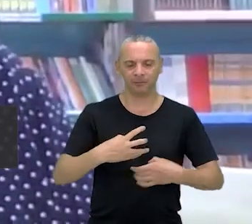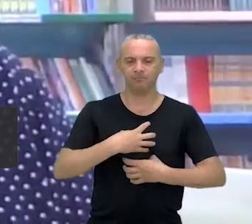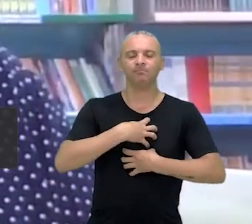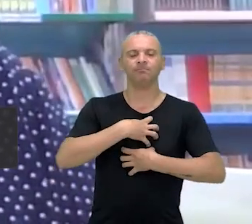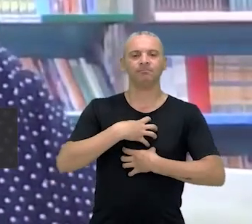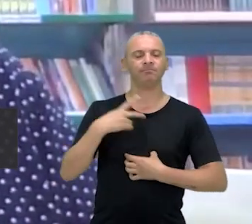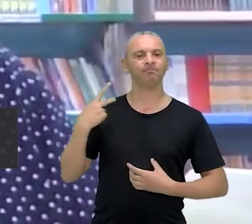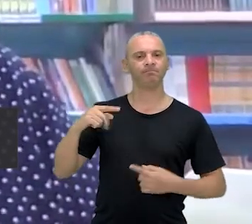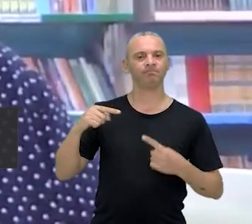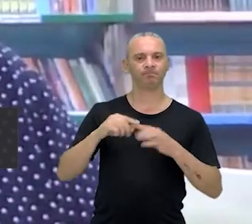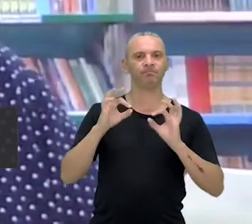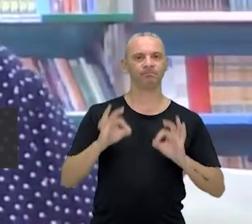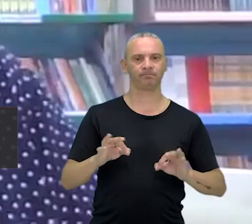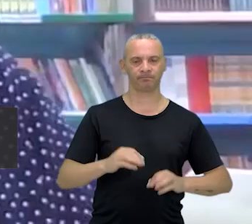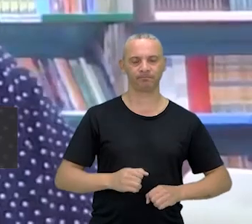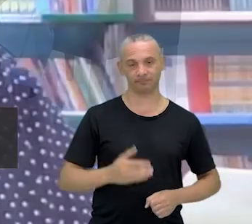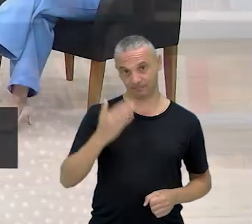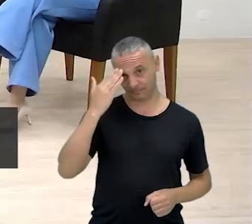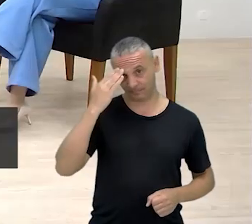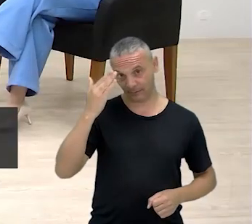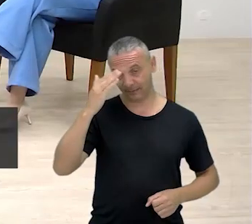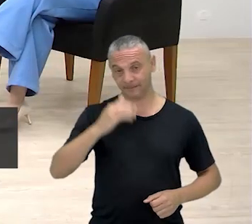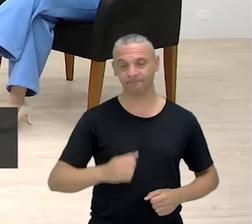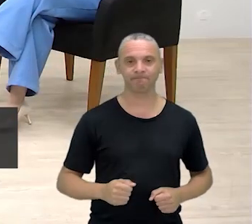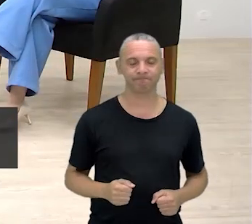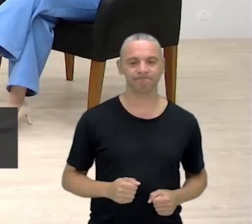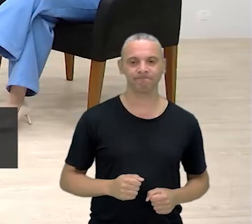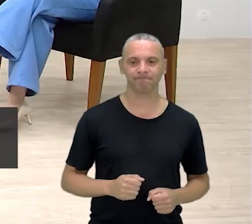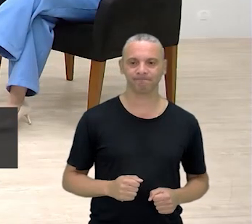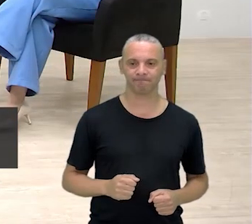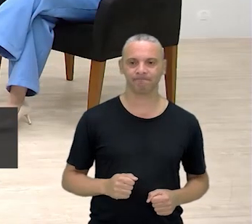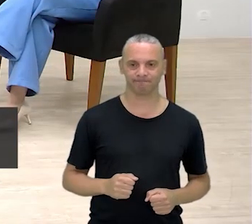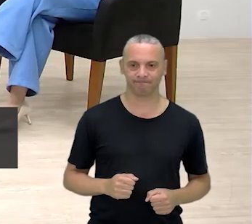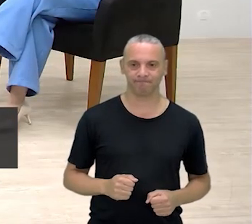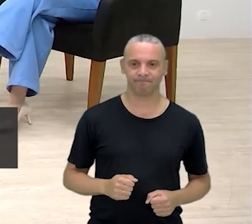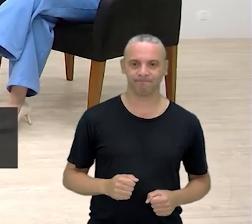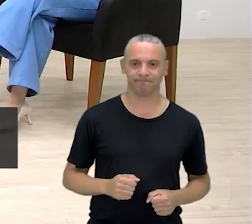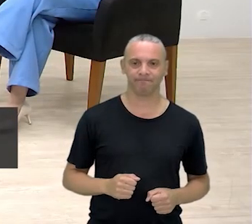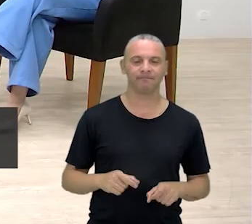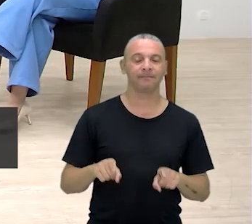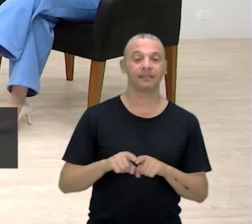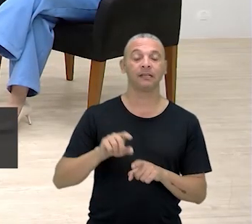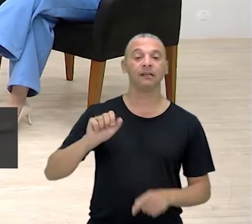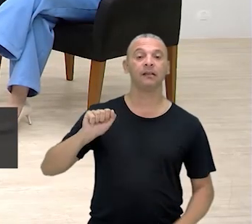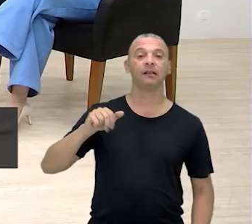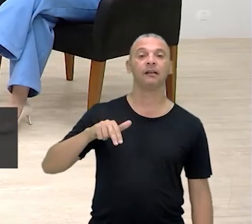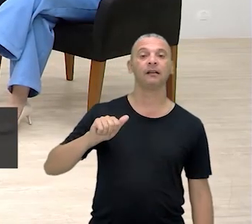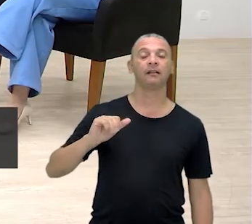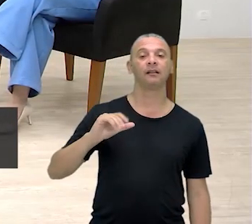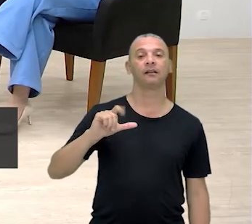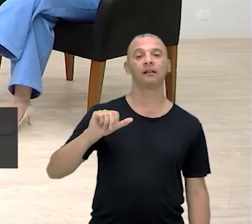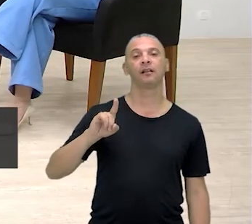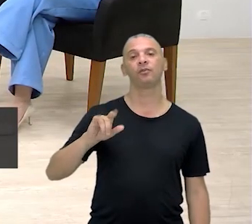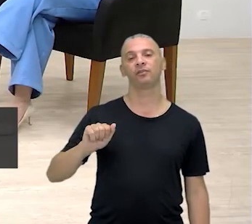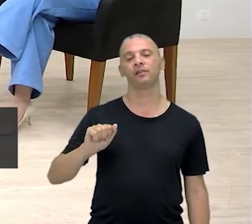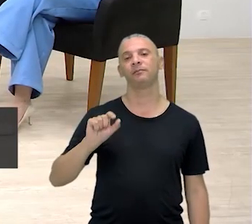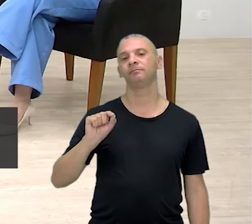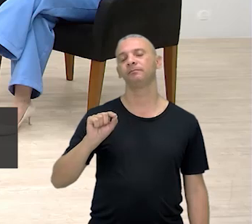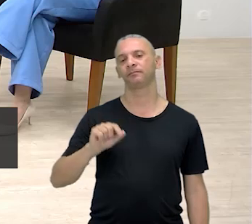impactou muito. Ah, obrigada. Tá bom? Ana Cláudia.